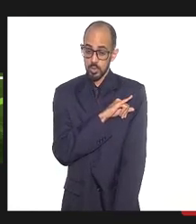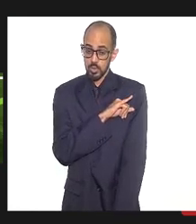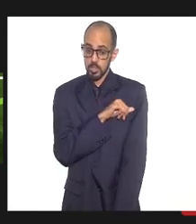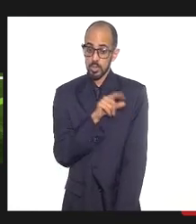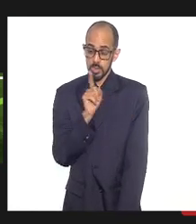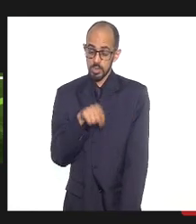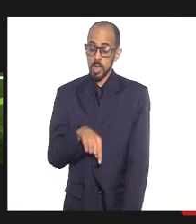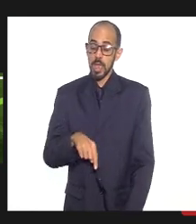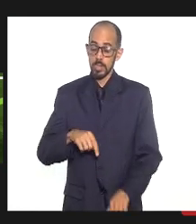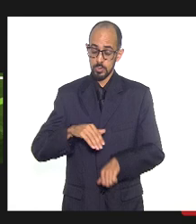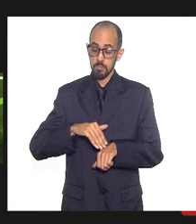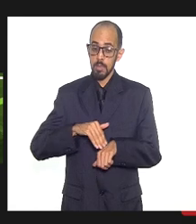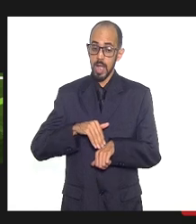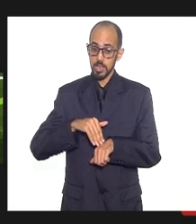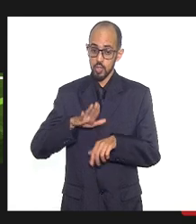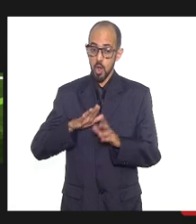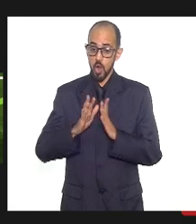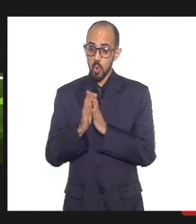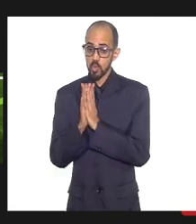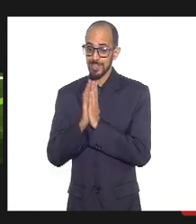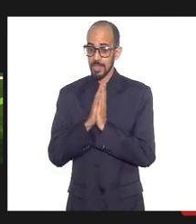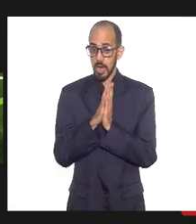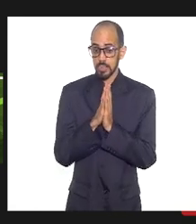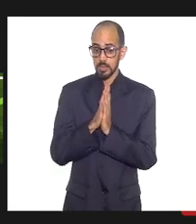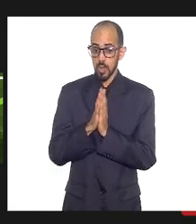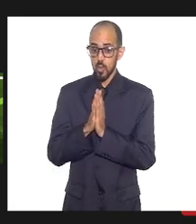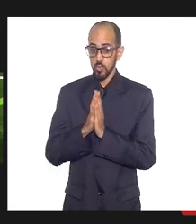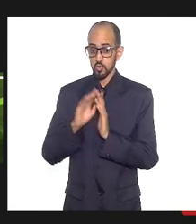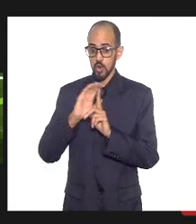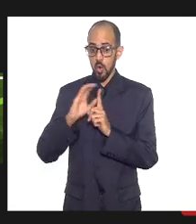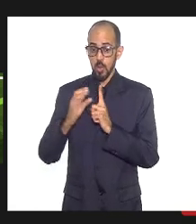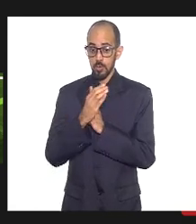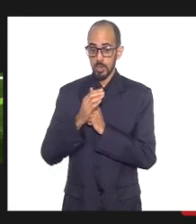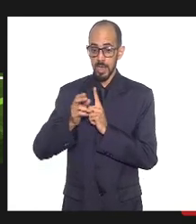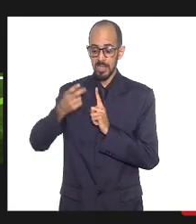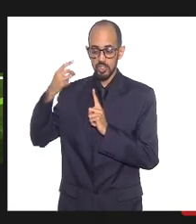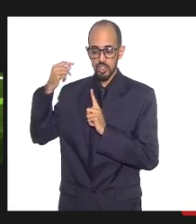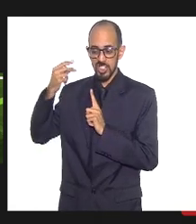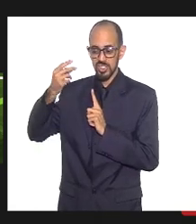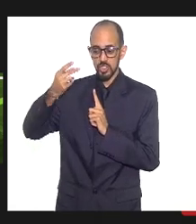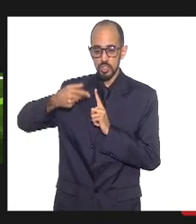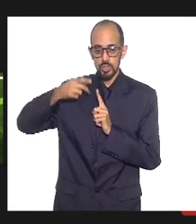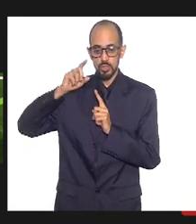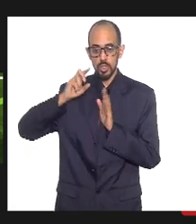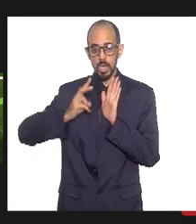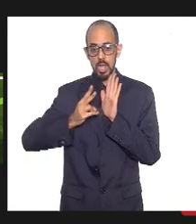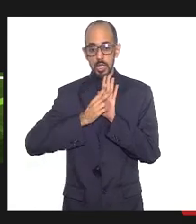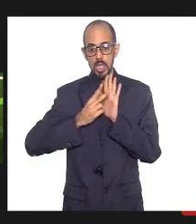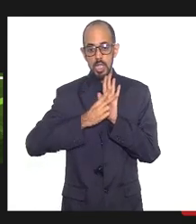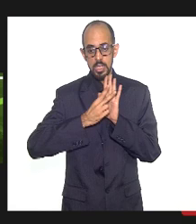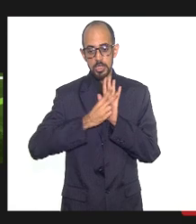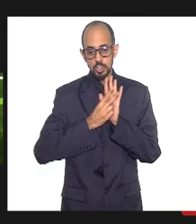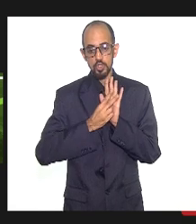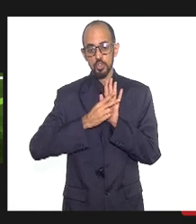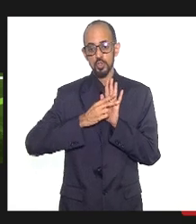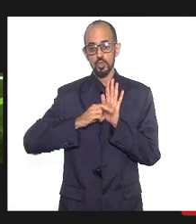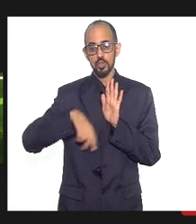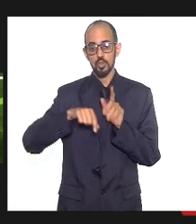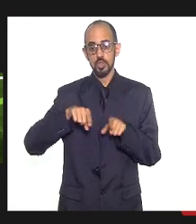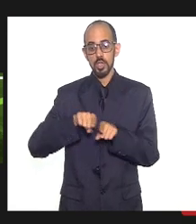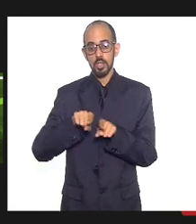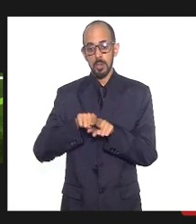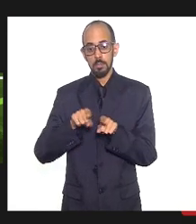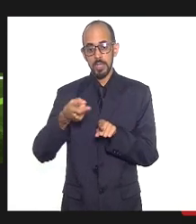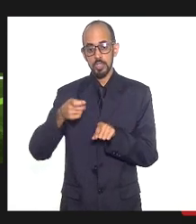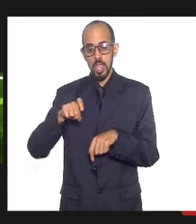comunidades tradicionais, porque nós temos aqui os grupos indígenas, Guarani e Pataxó, temos as comunidades